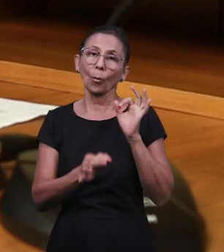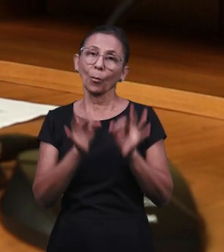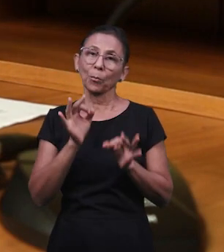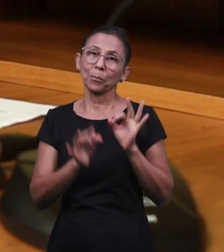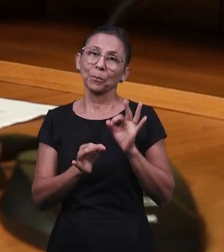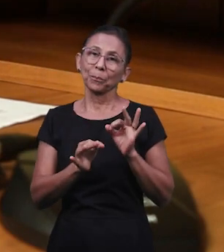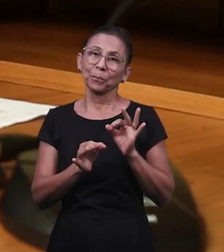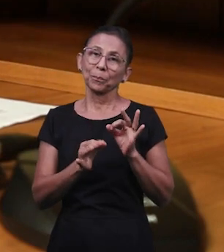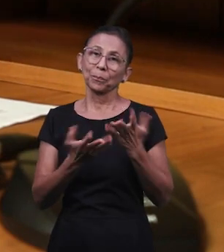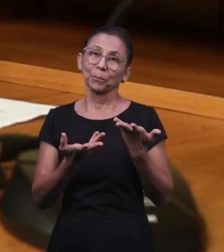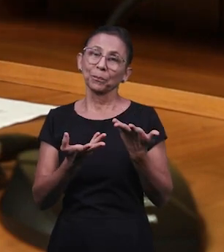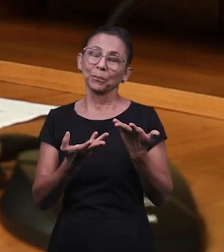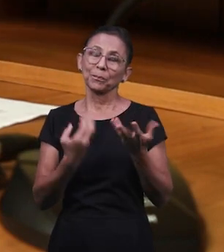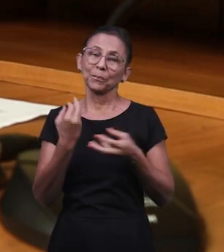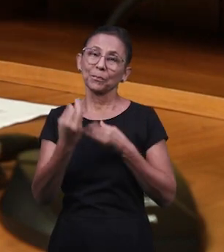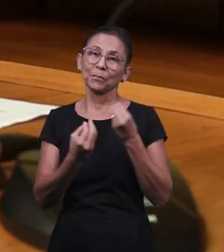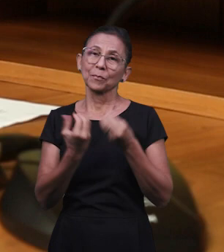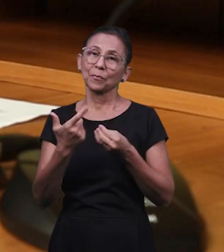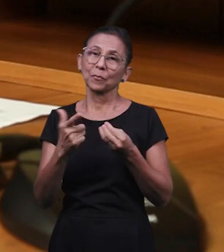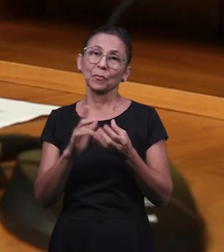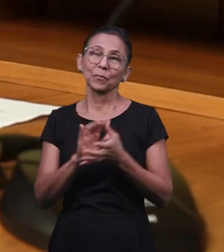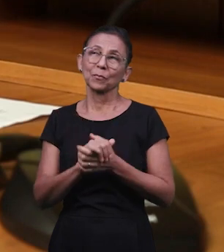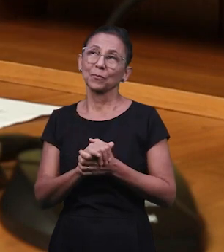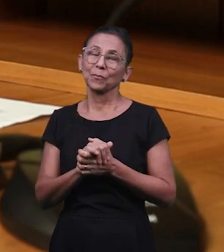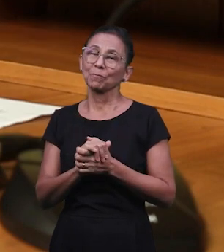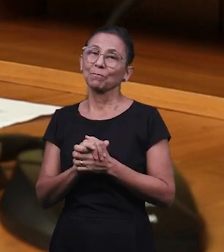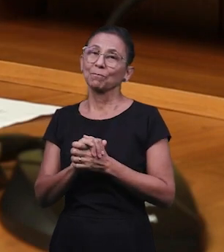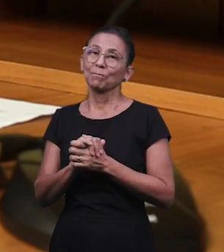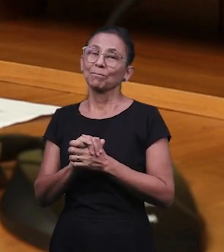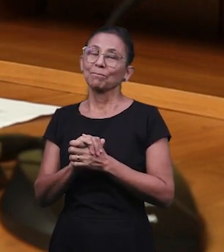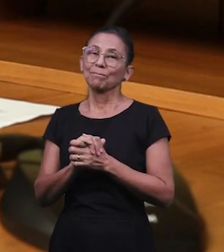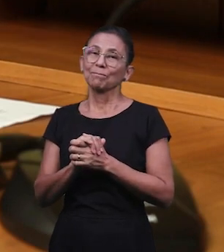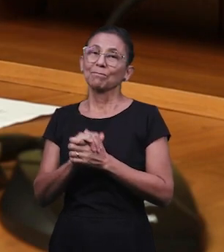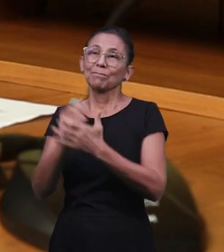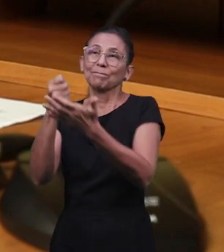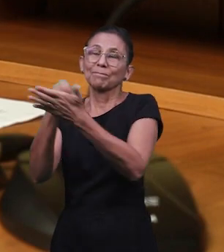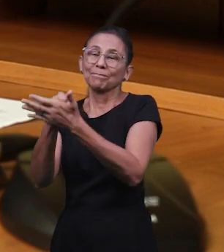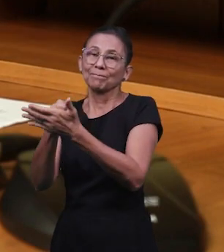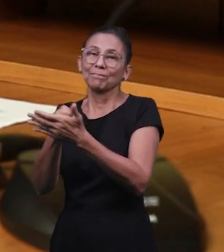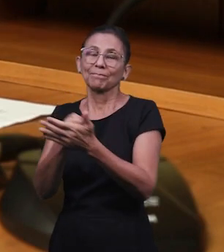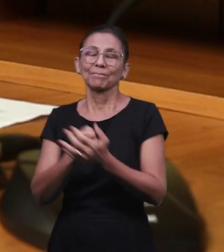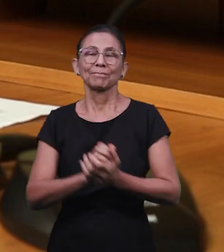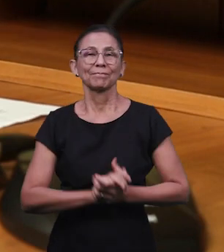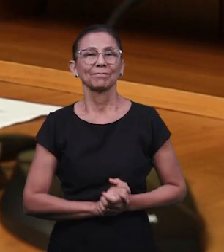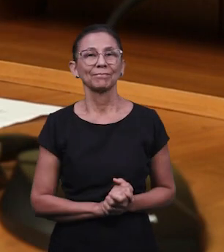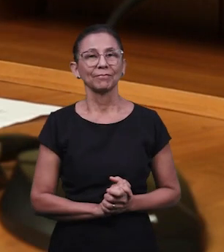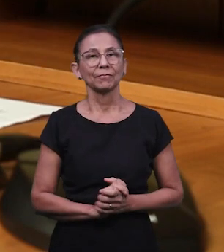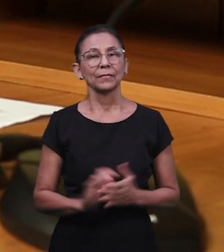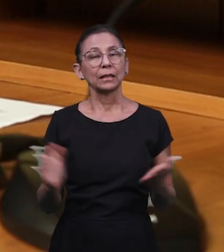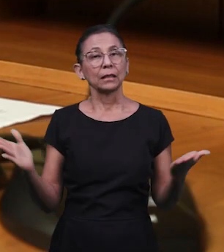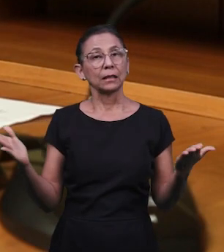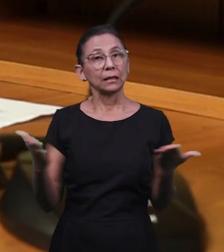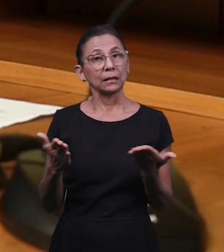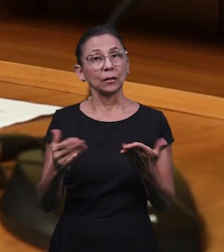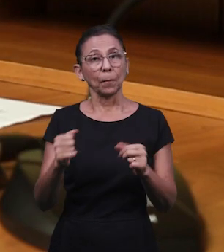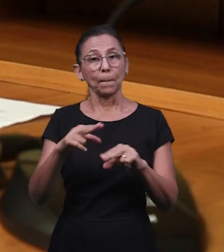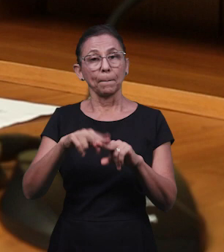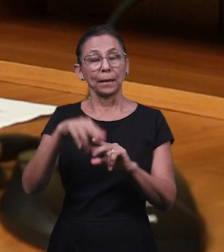Isso nós não conseguimos pagar, não tem como retribuir. Então o texto diz assim, pela graça sois